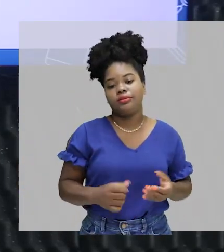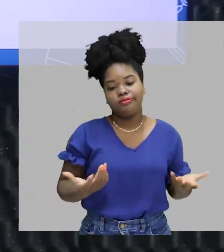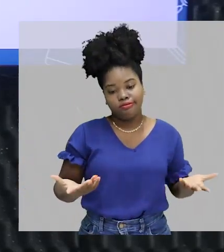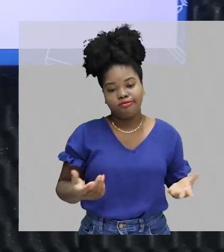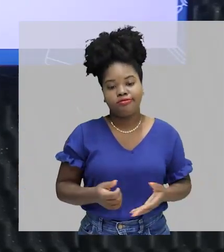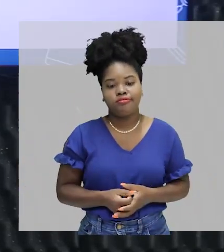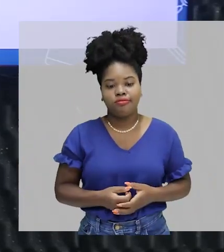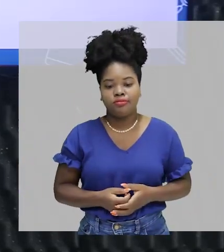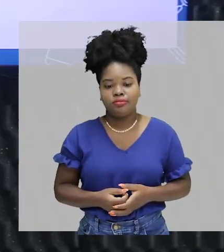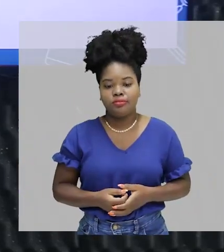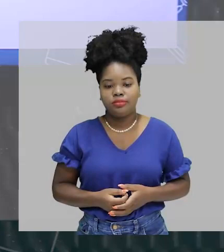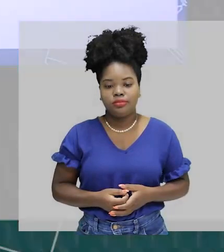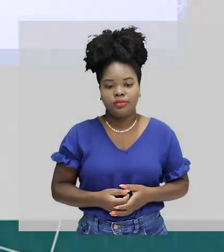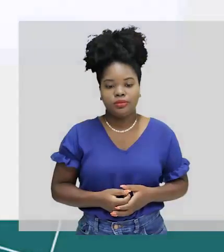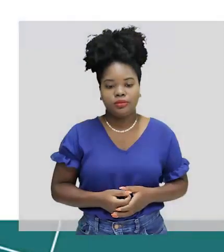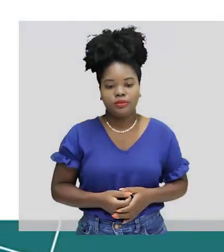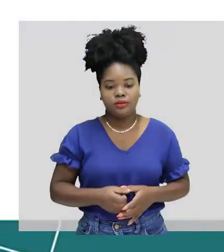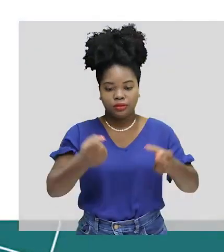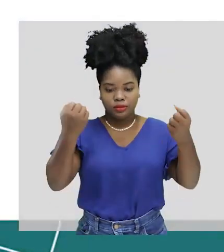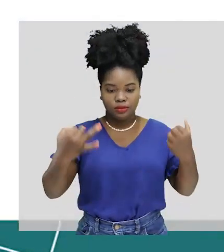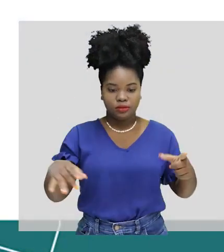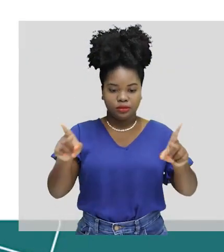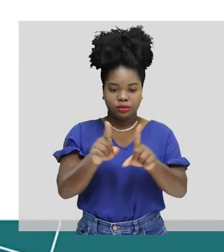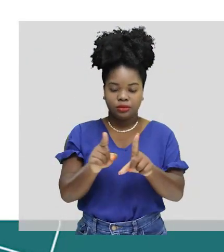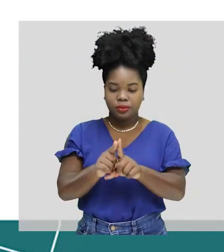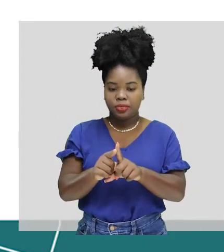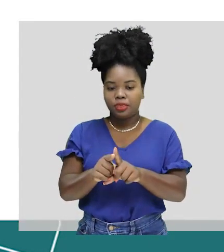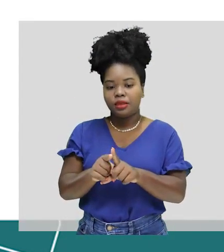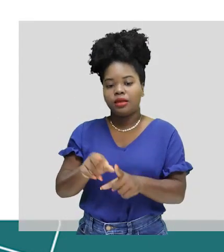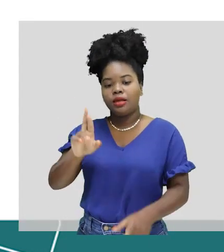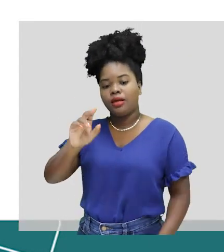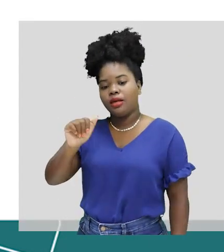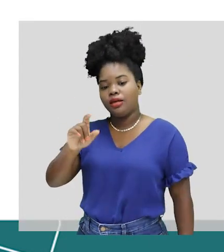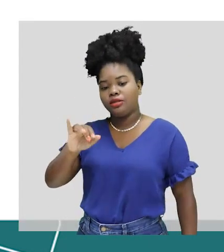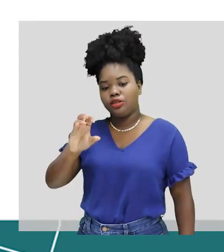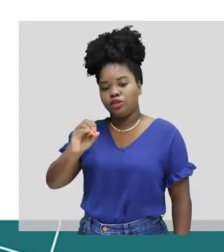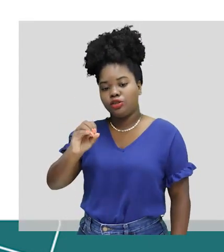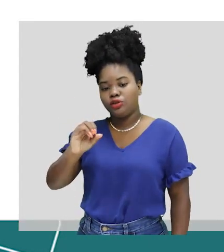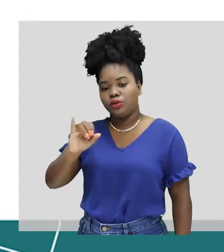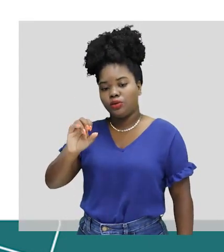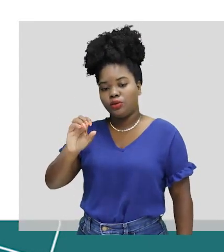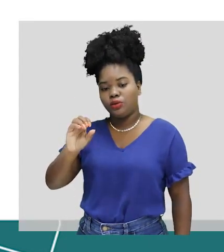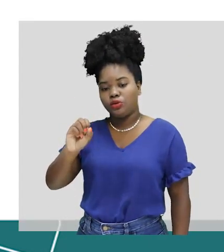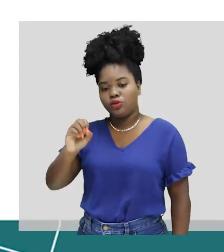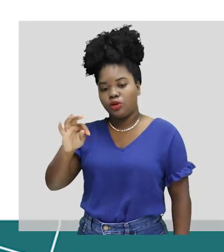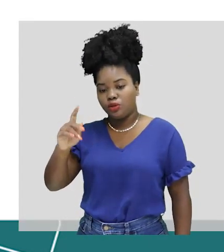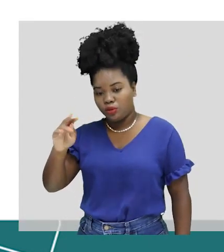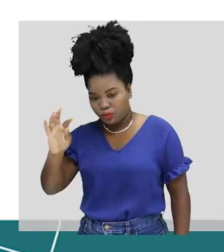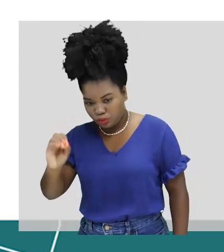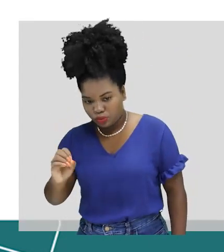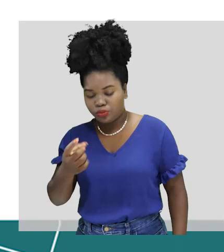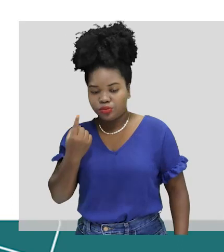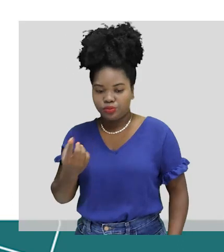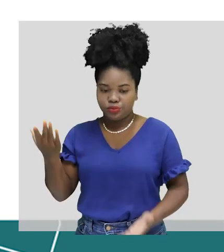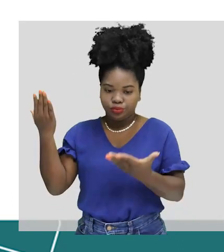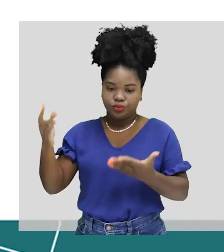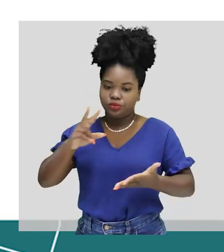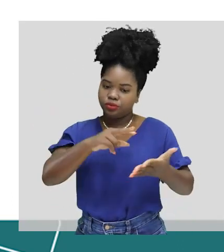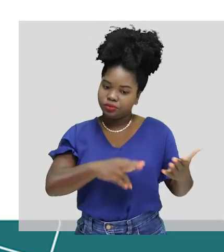turminha, certo? Falamos de radioisótopos. Na tabela anterior, falamos de radioisótopos. Então,